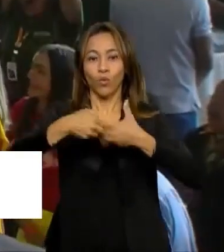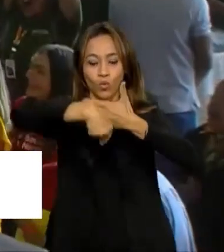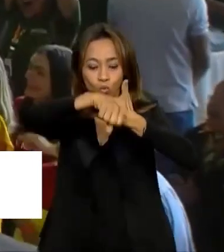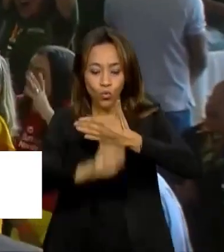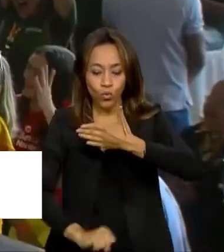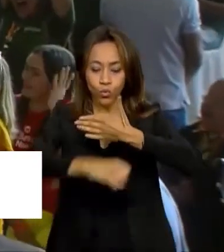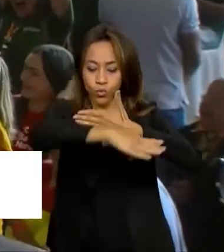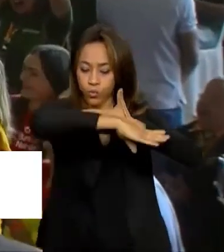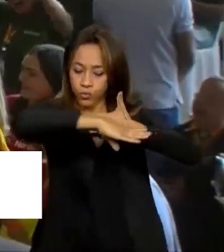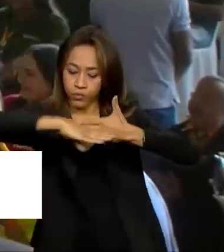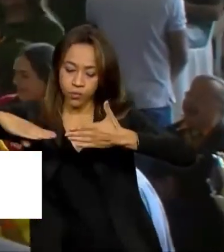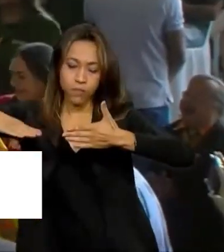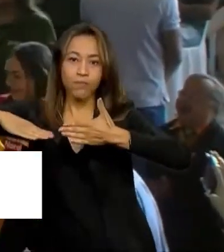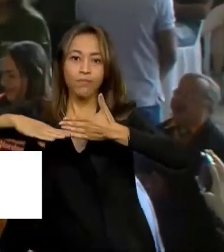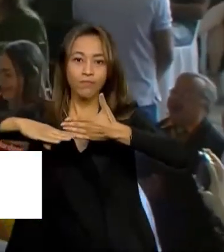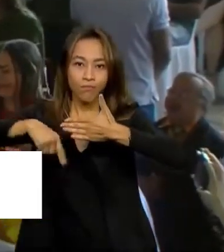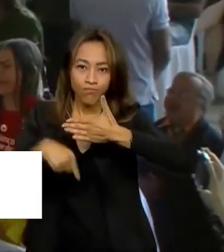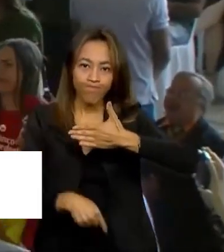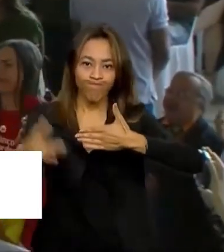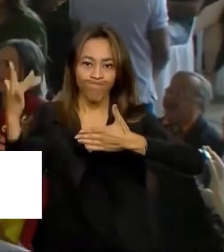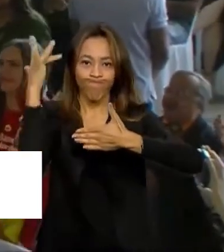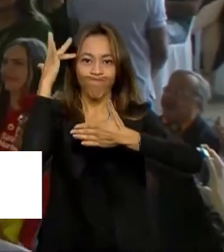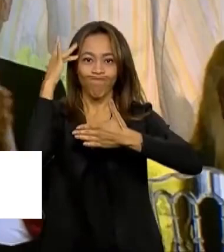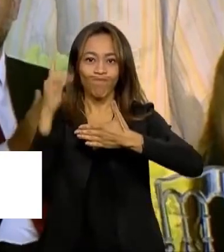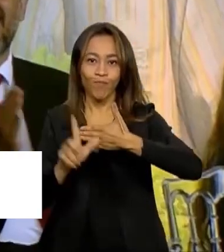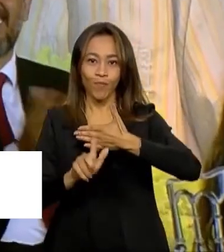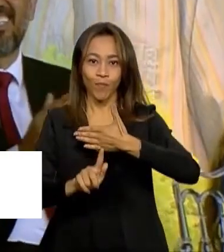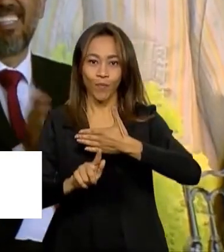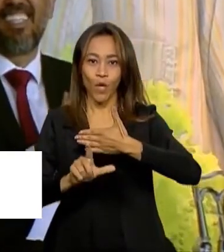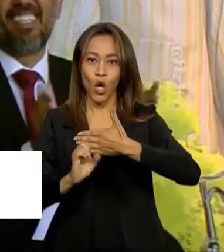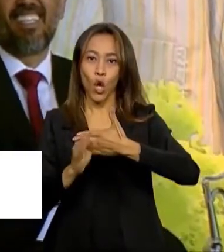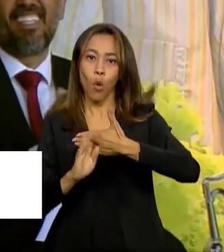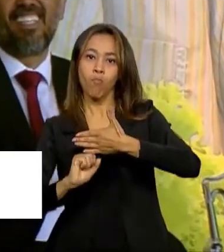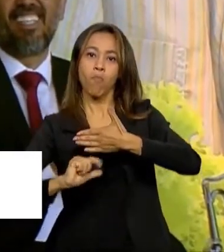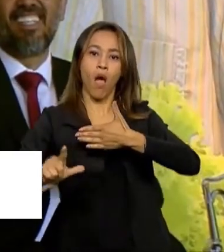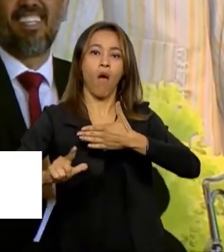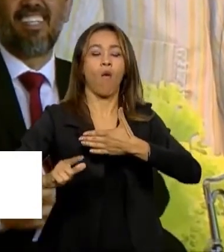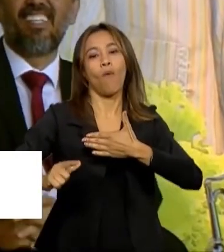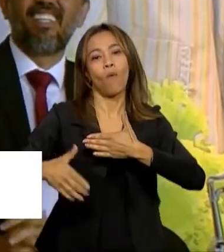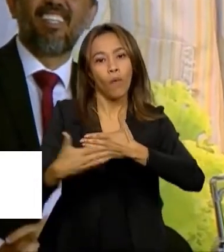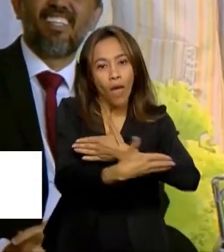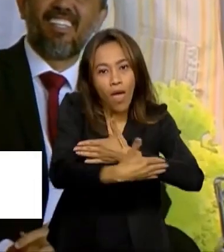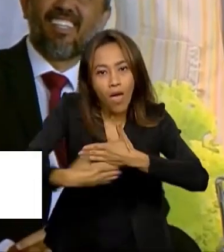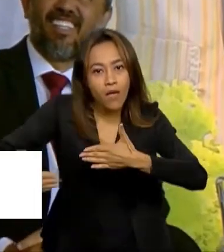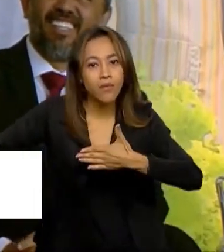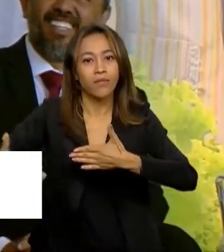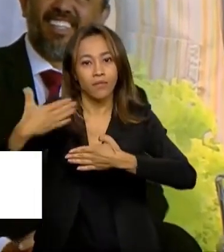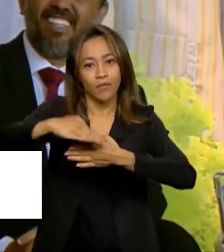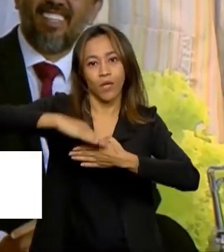do Sul Global. Porque é esse país, é essa coisa chique